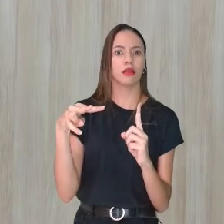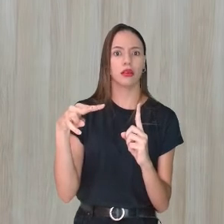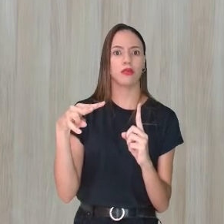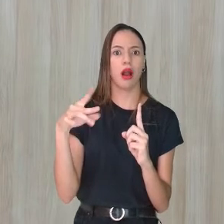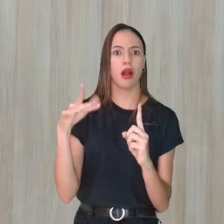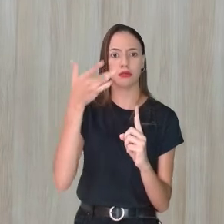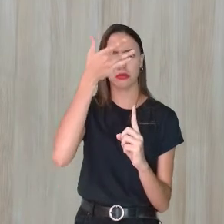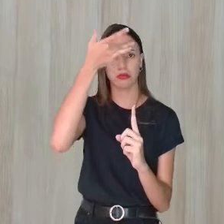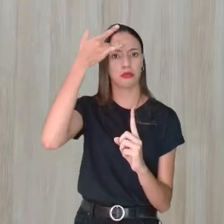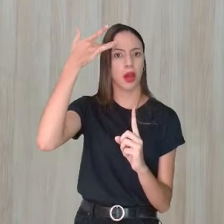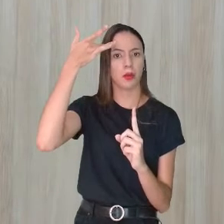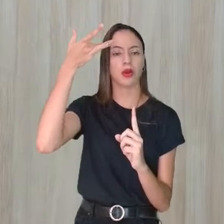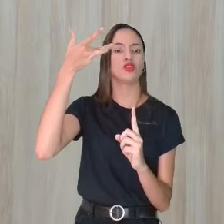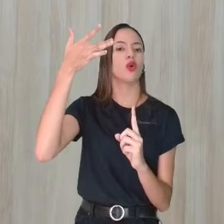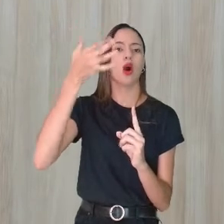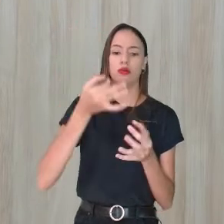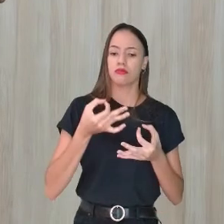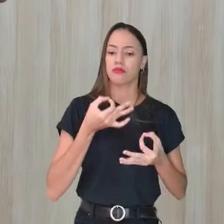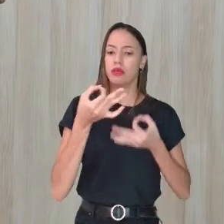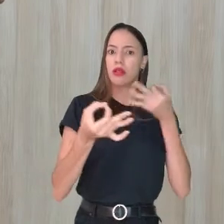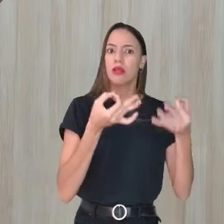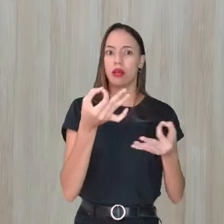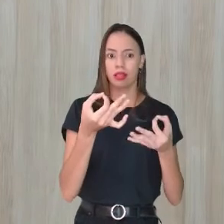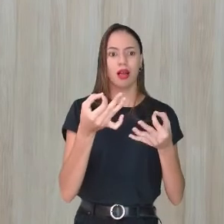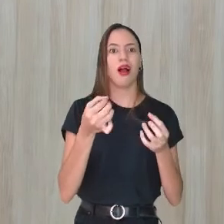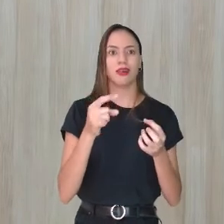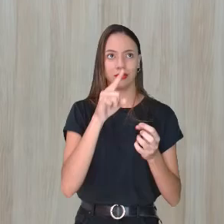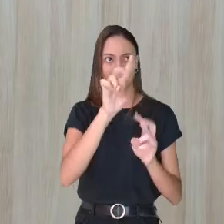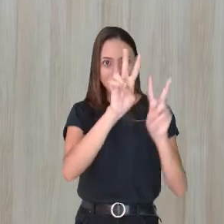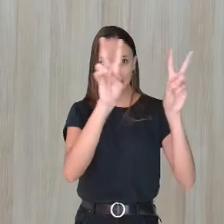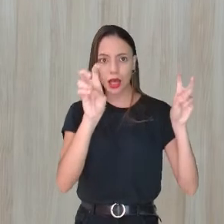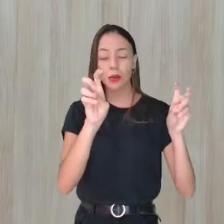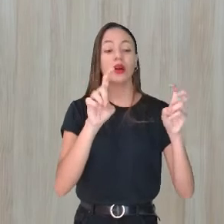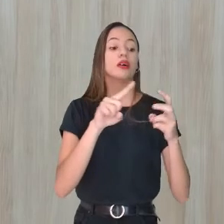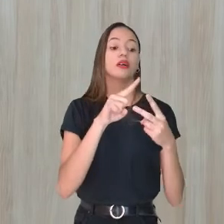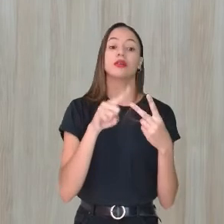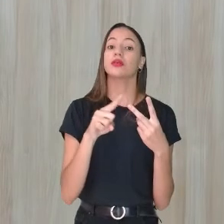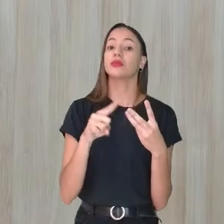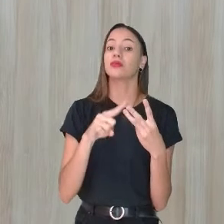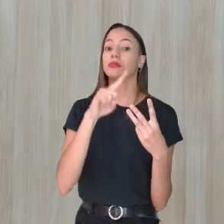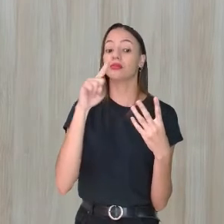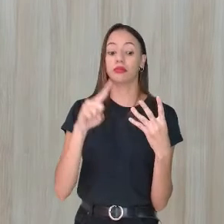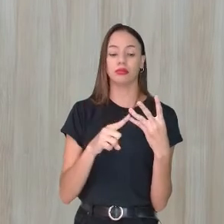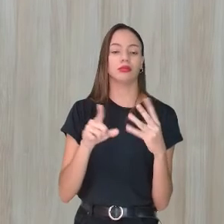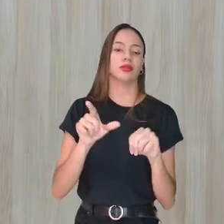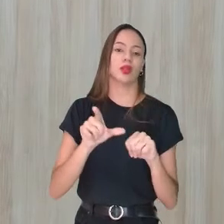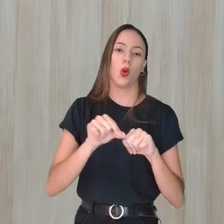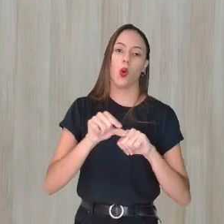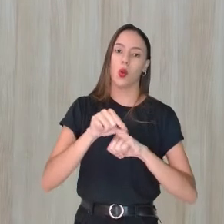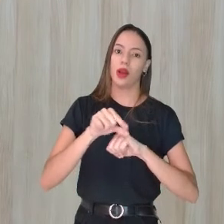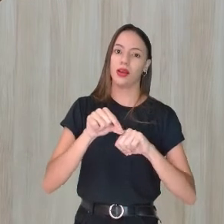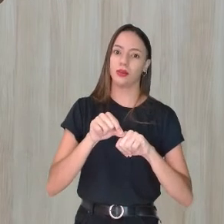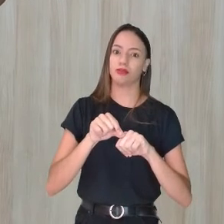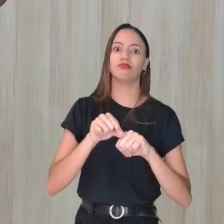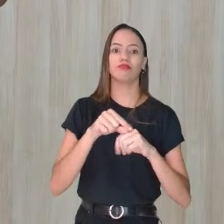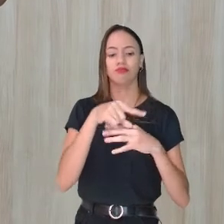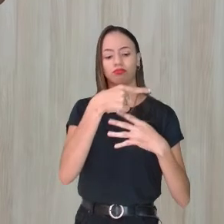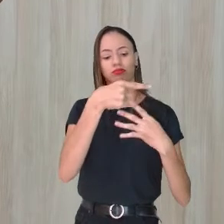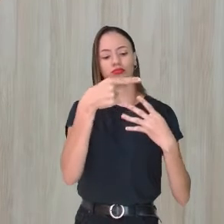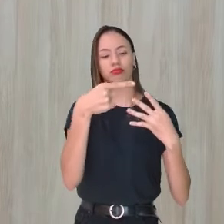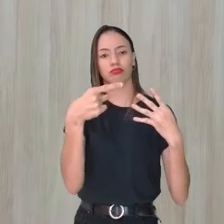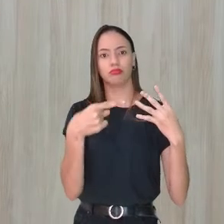está colocando essa temática. E, em seguida, o argumento, não é? Então, são